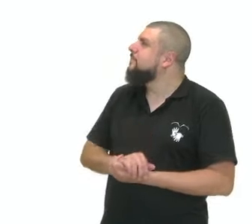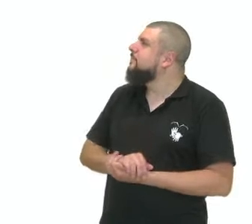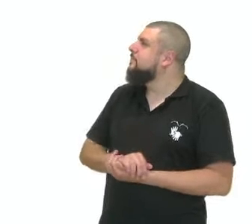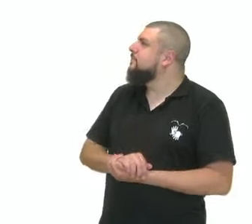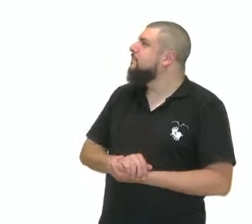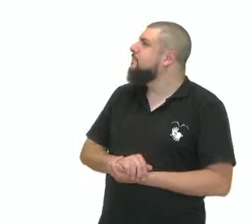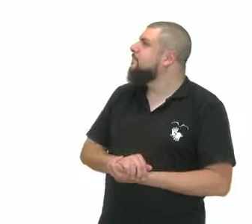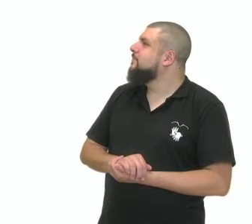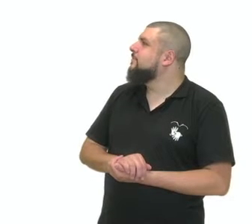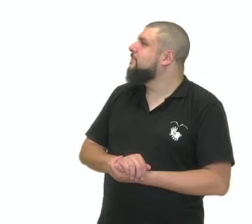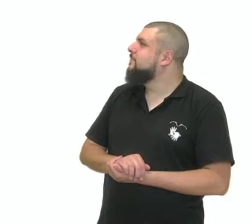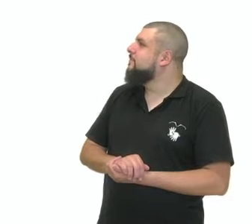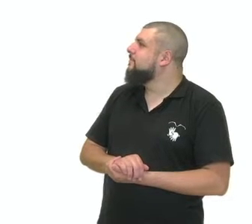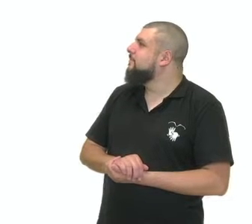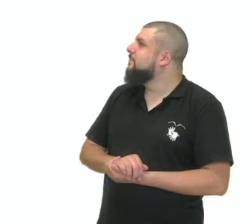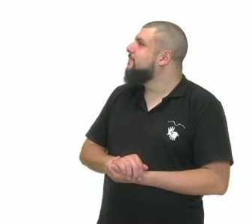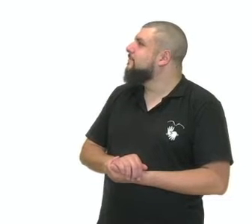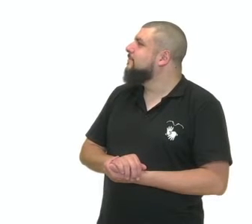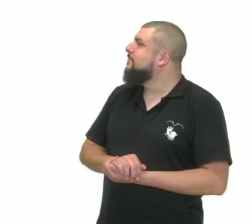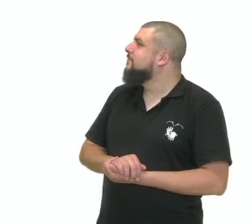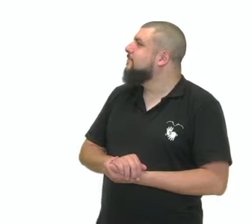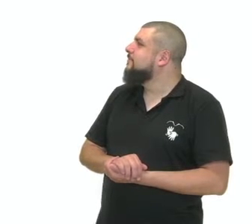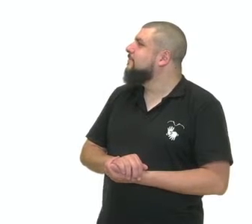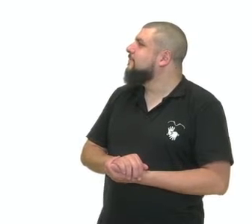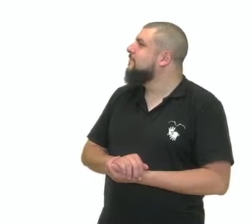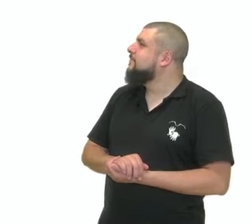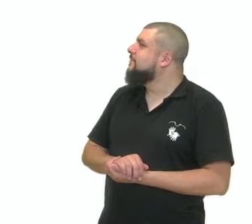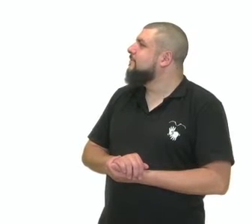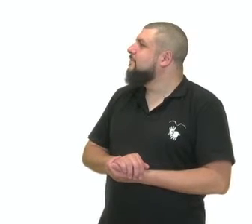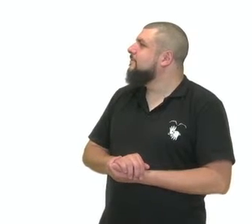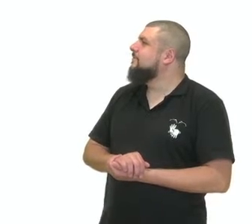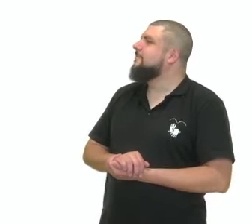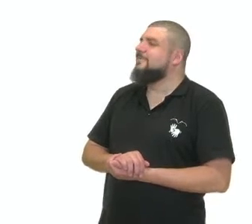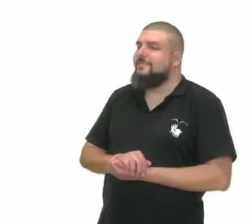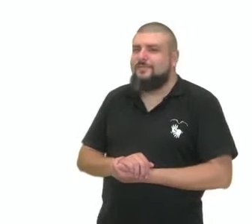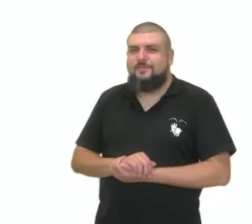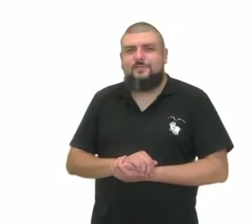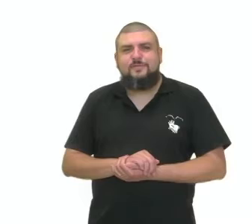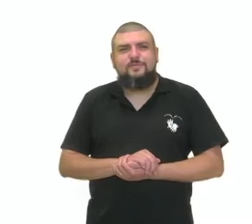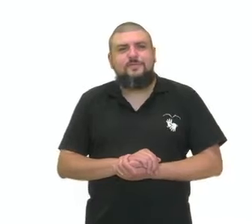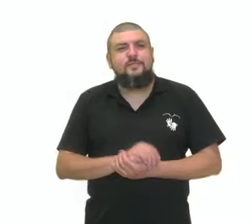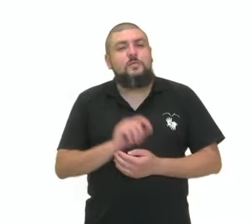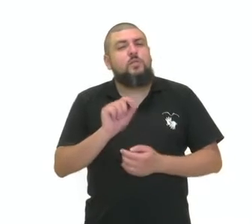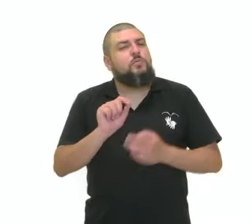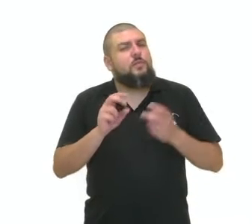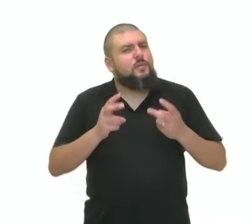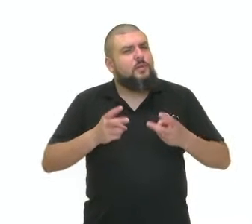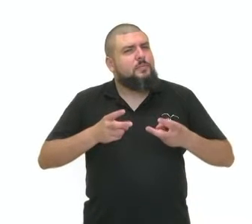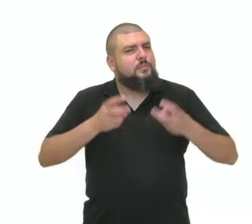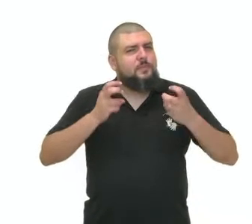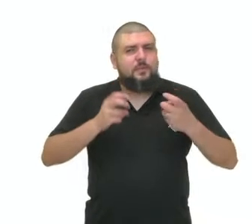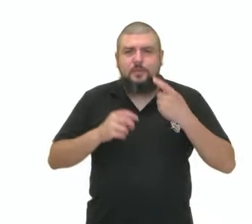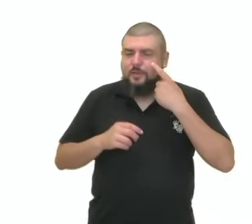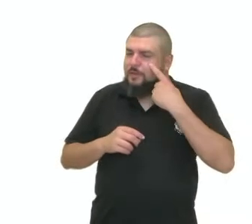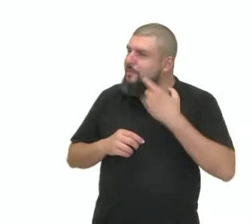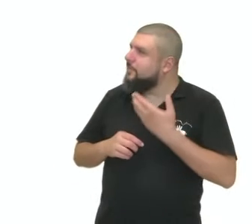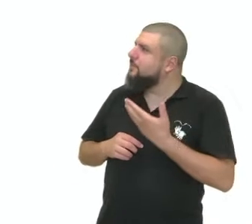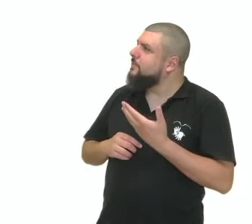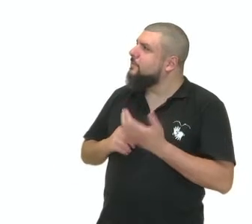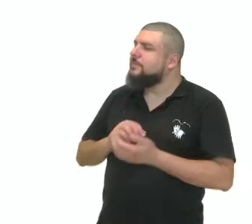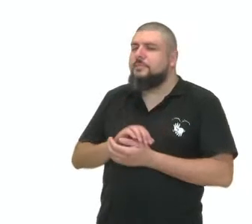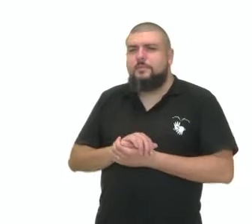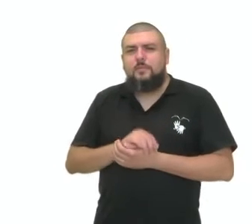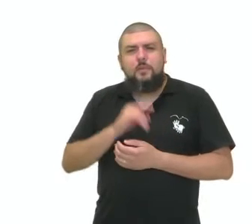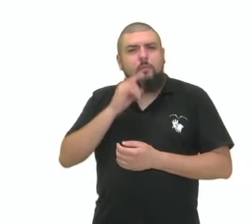o senhor não anda trabalhando demais? Então, o que podemos observar, né? Qual será a atividade que o